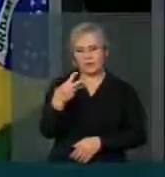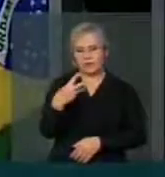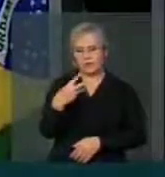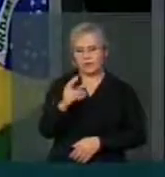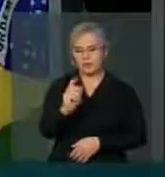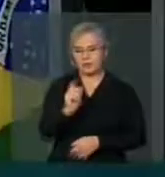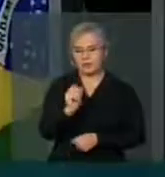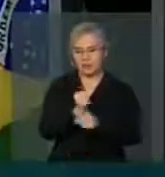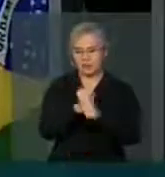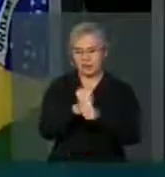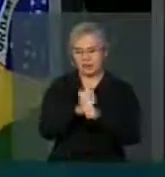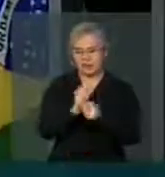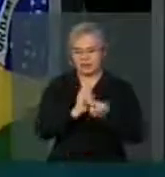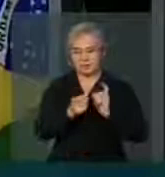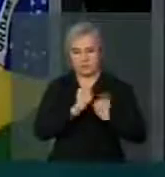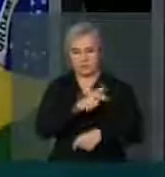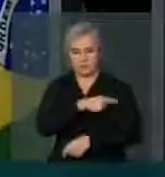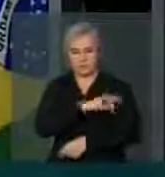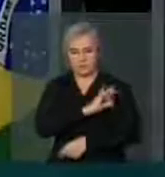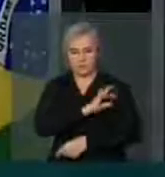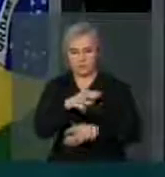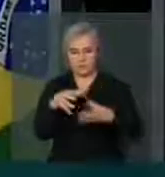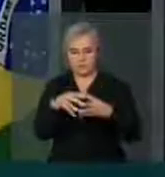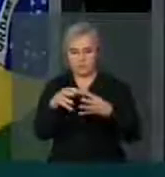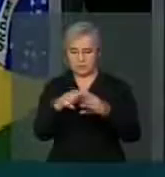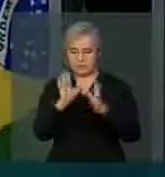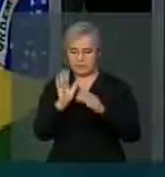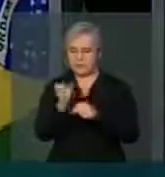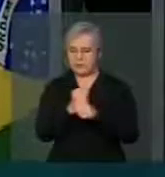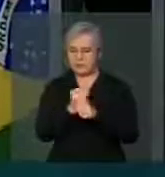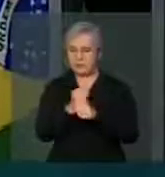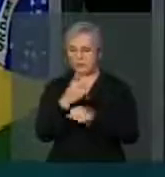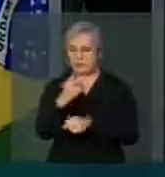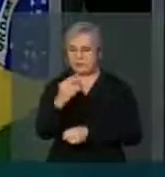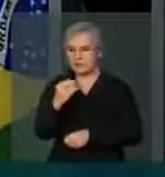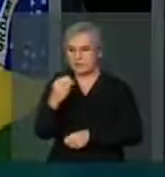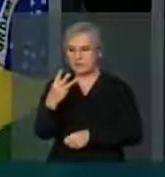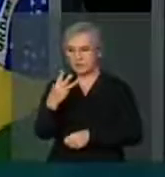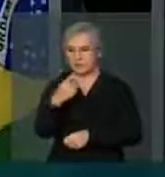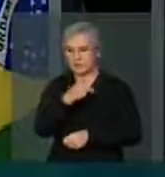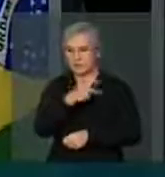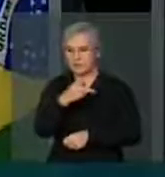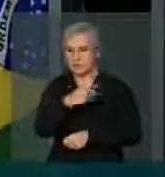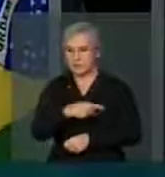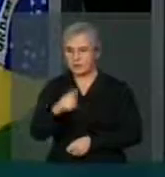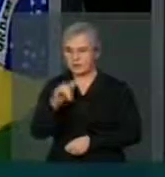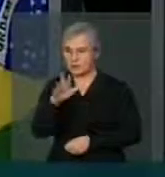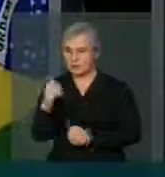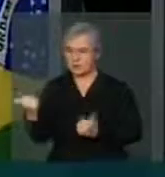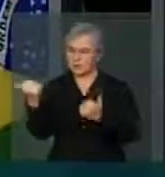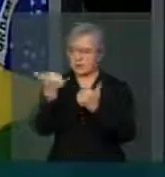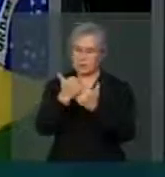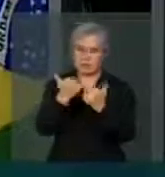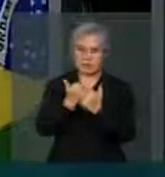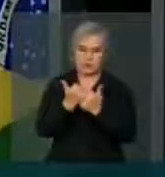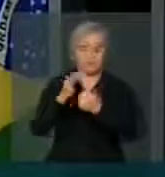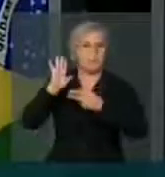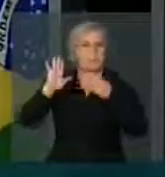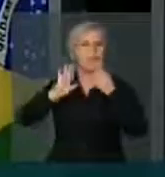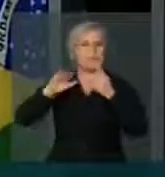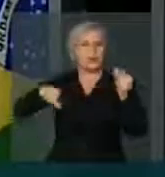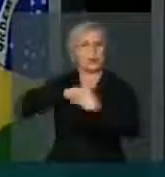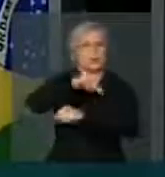PT, partido que desde 2003, quando Lula assumiu a presidência da República, prometeu transformar o